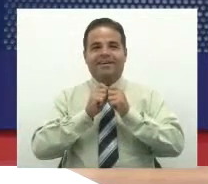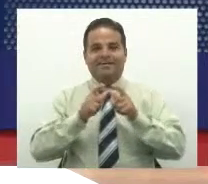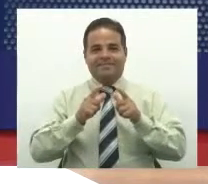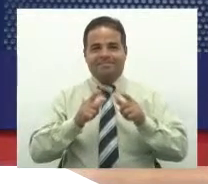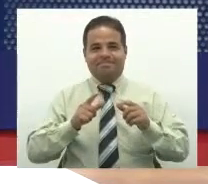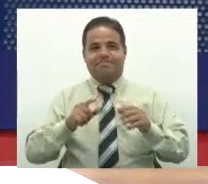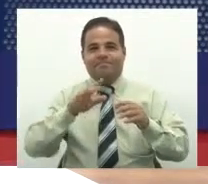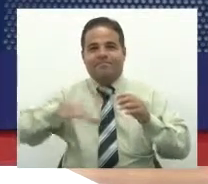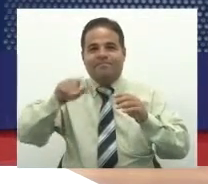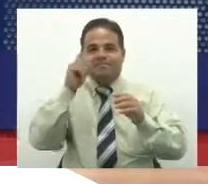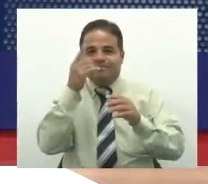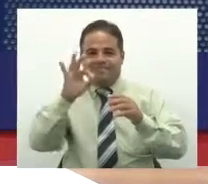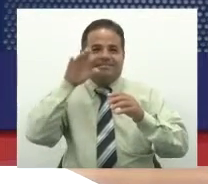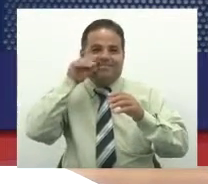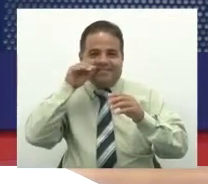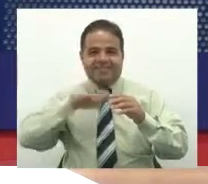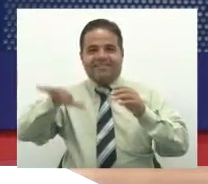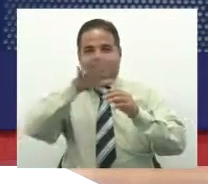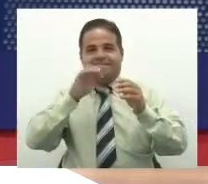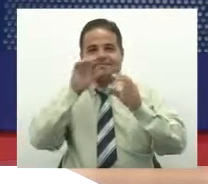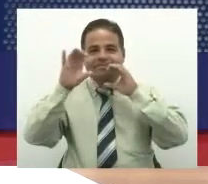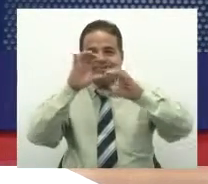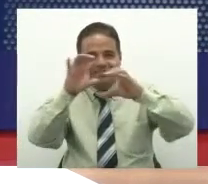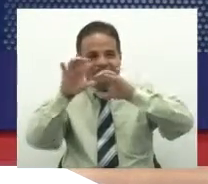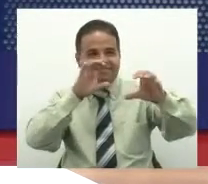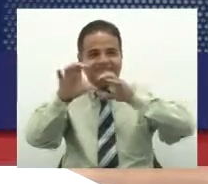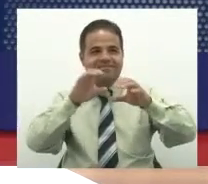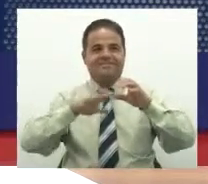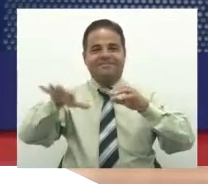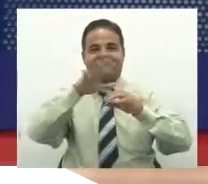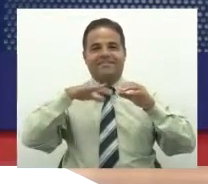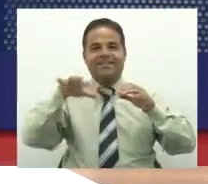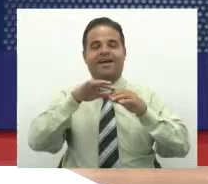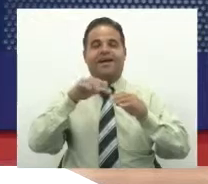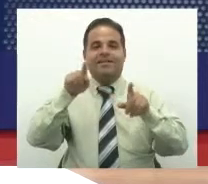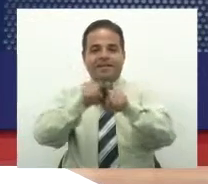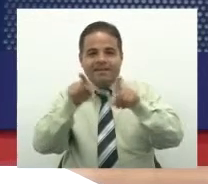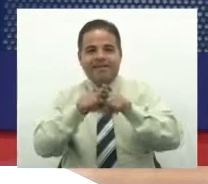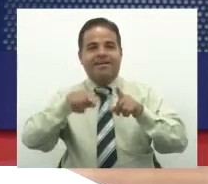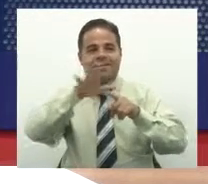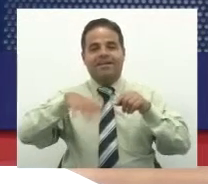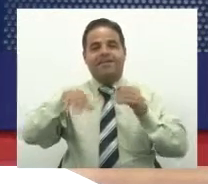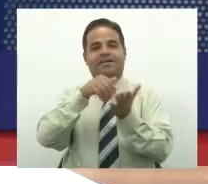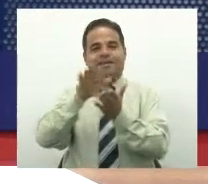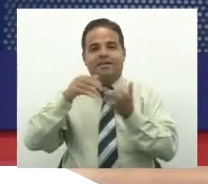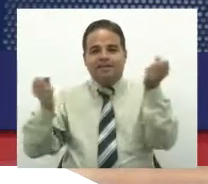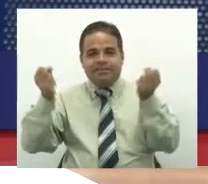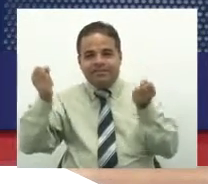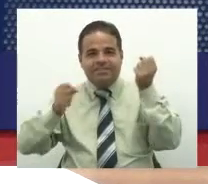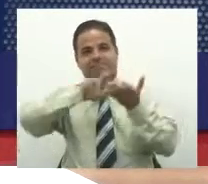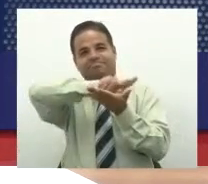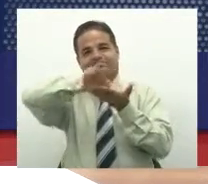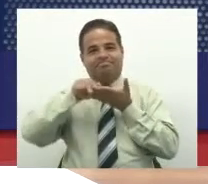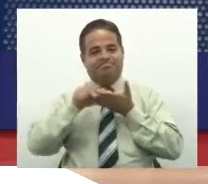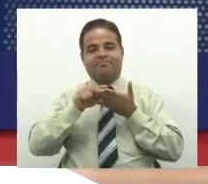e 10 funcionários no núcleo de comunicação digital, além de serviçais, motoristas, etc.